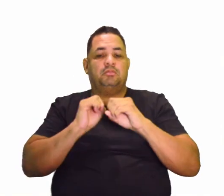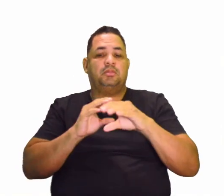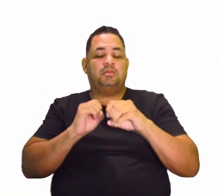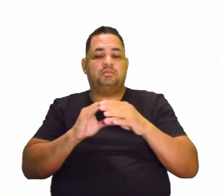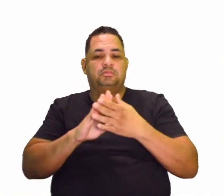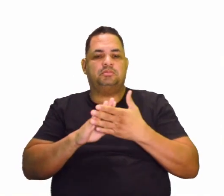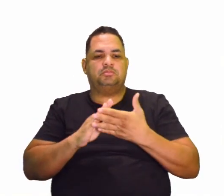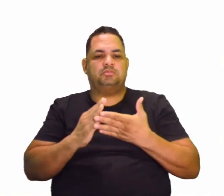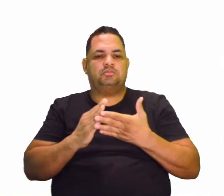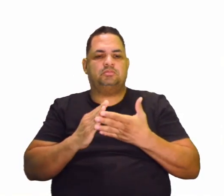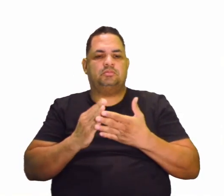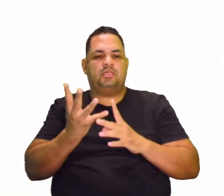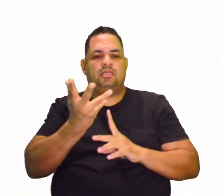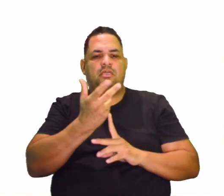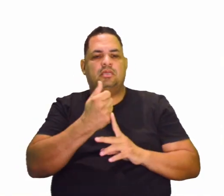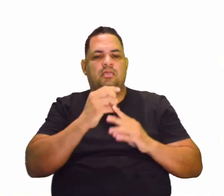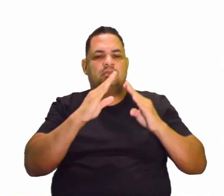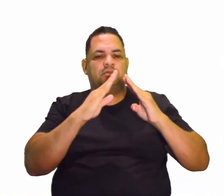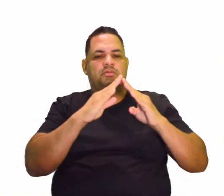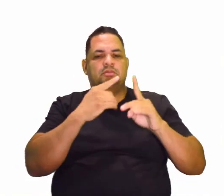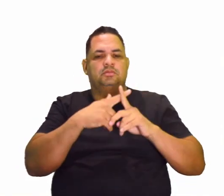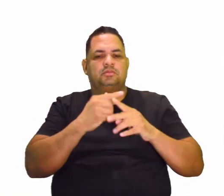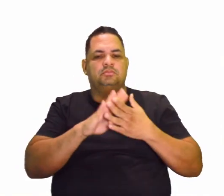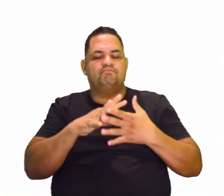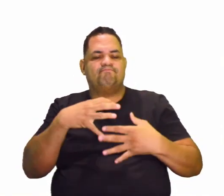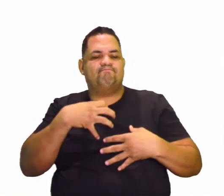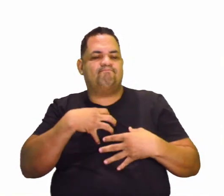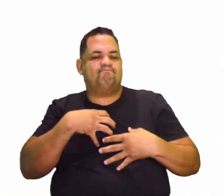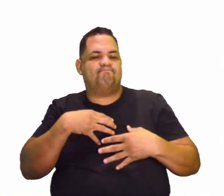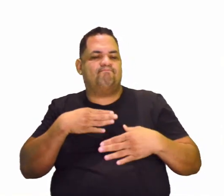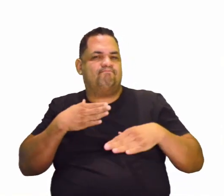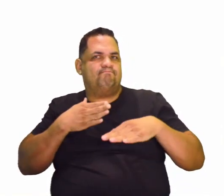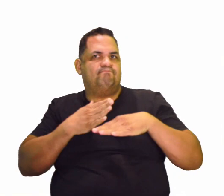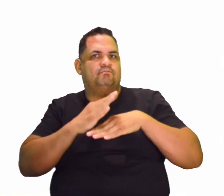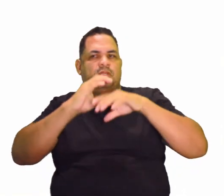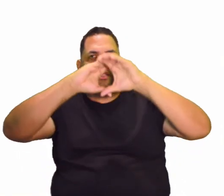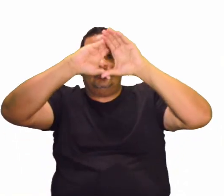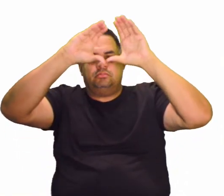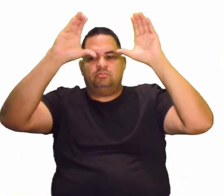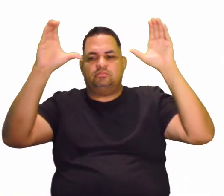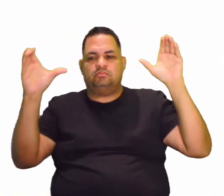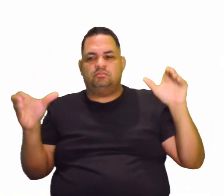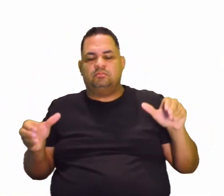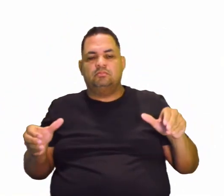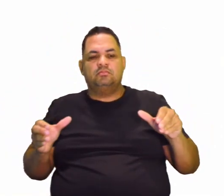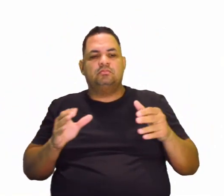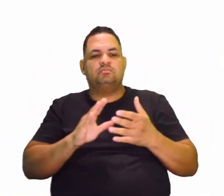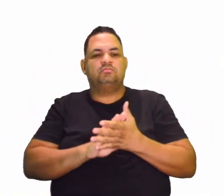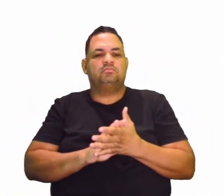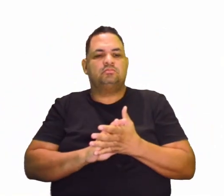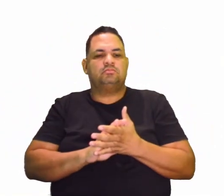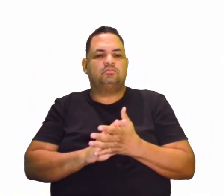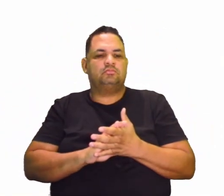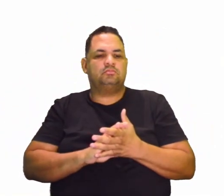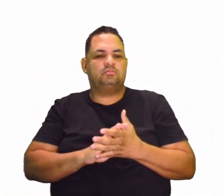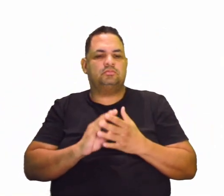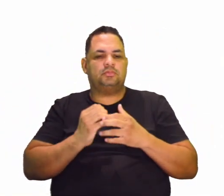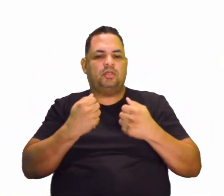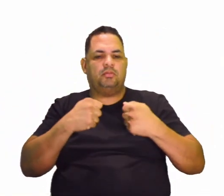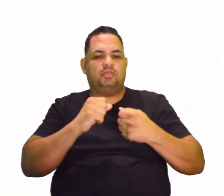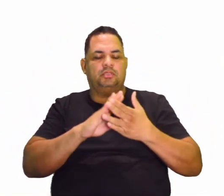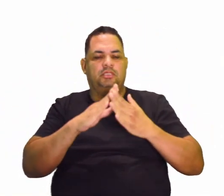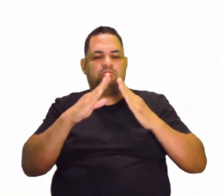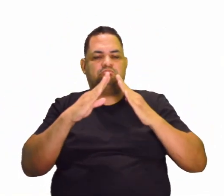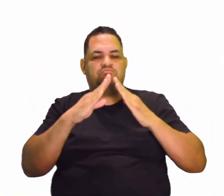buscava dar a sensação de estar entrando no céu? Também está correto o que nós falamos. A soberania da igreja